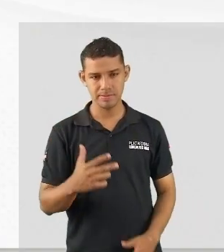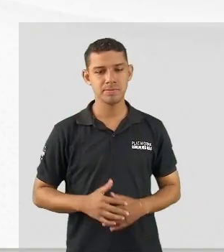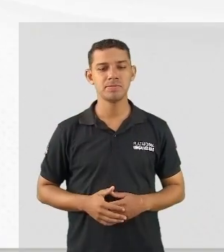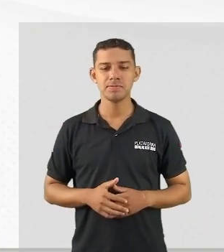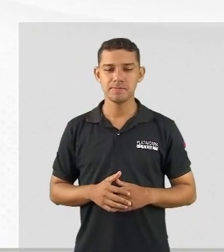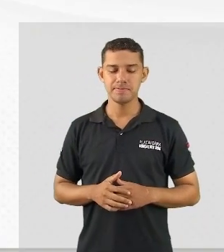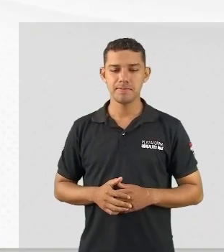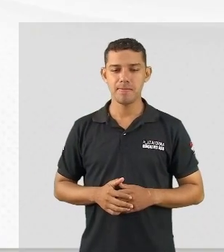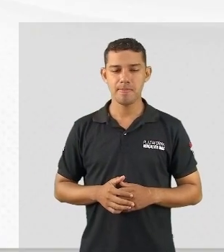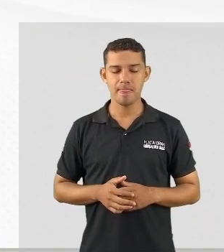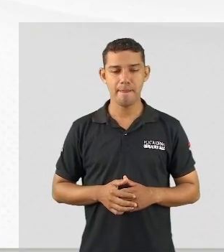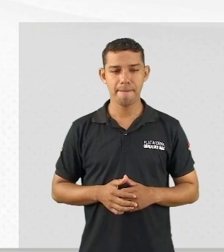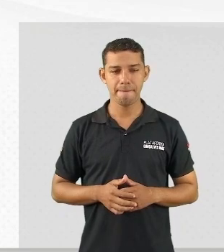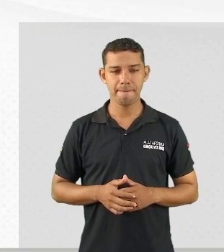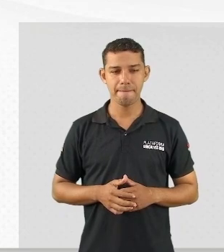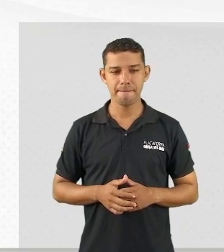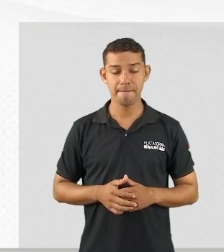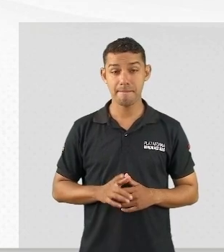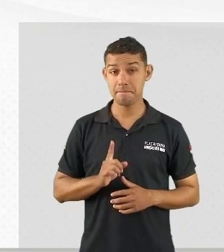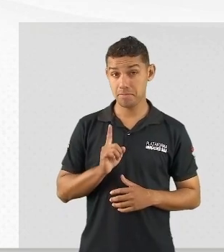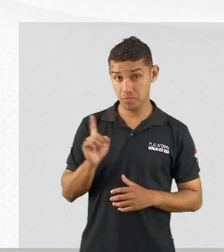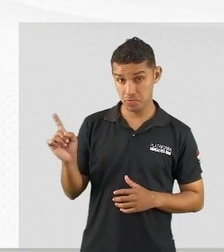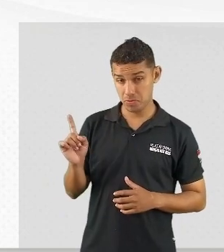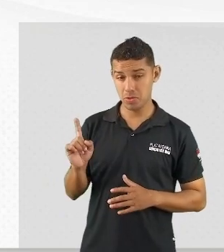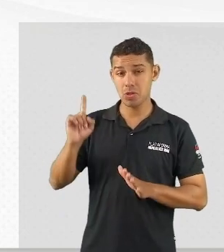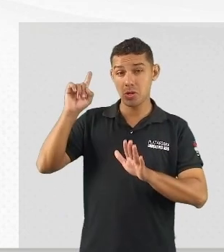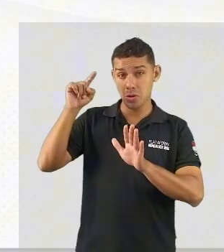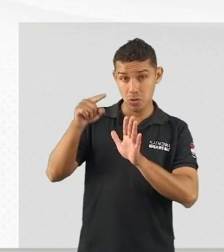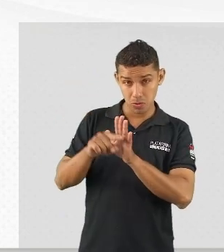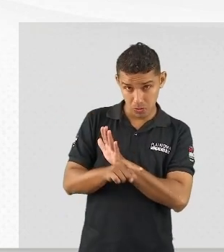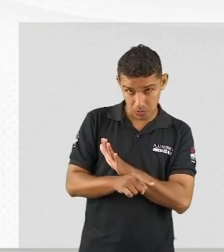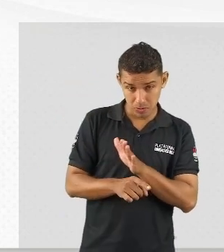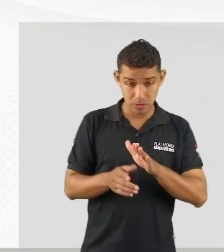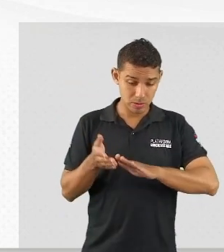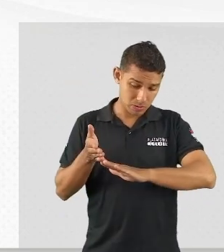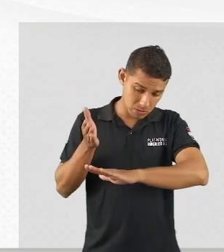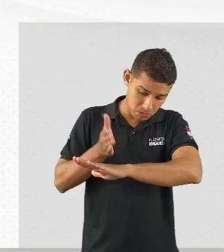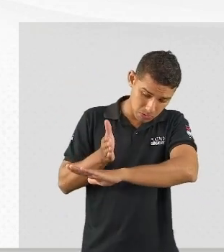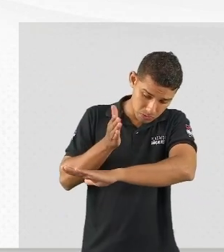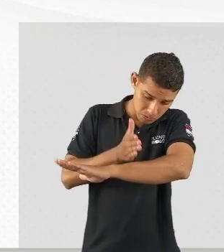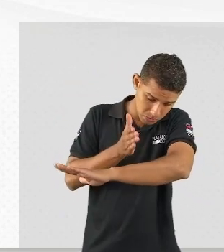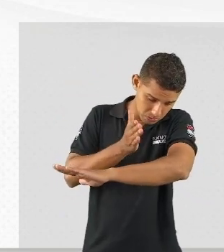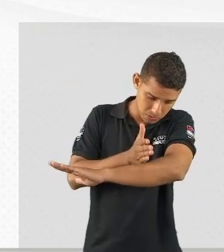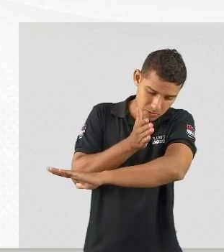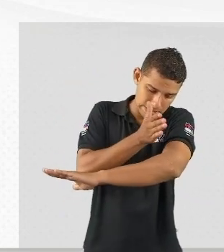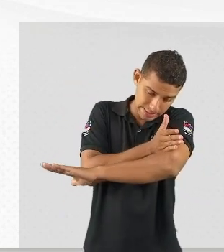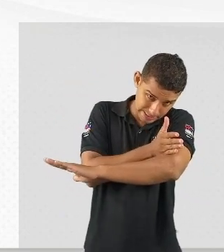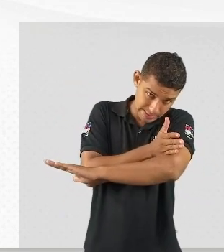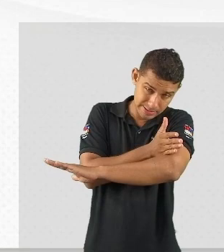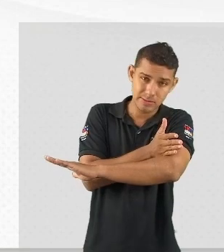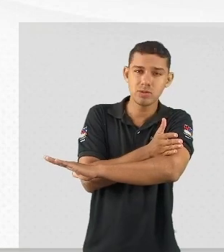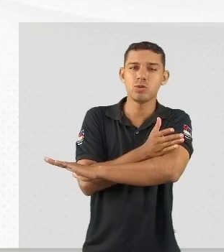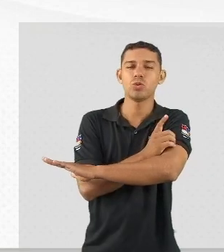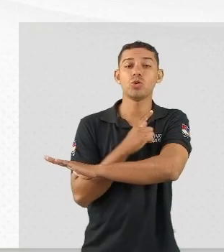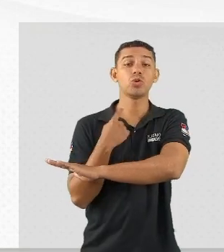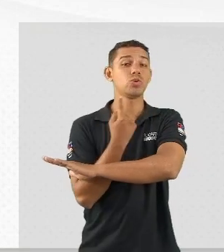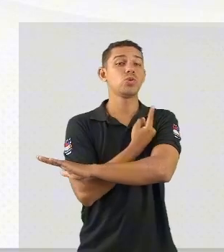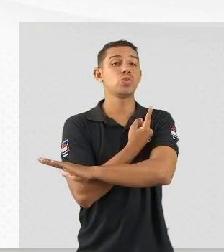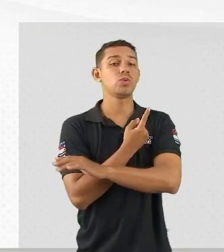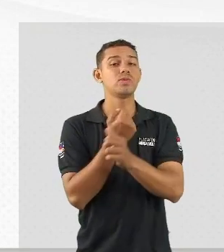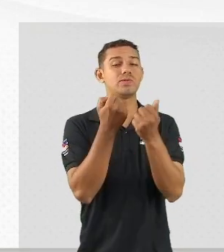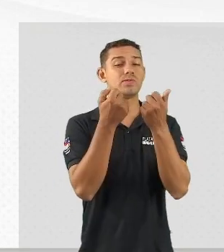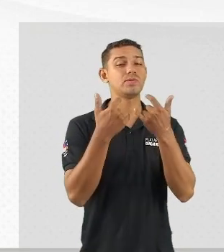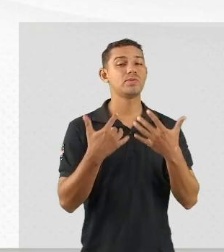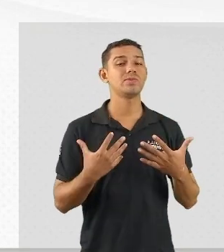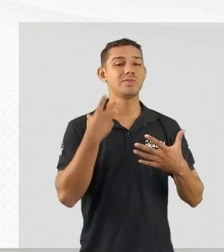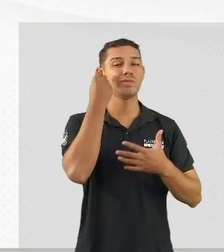da história. Então, dentro, né, desses períodos da pré-história, nós definimos que a história é a experiência